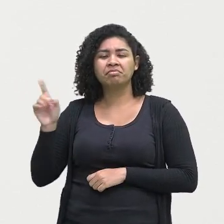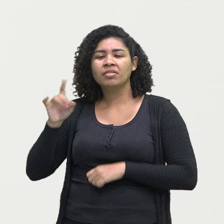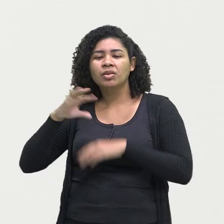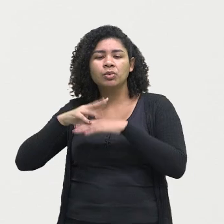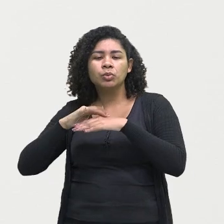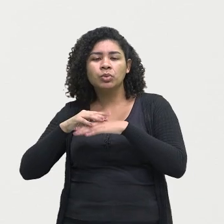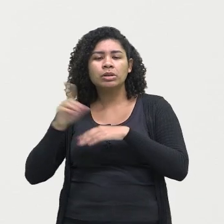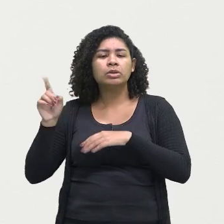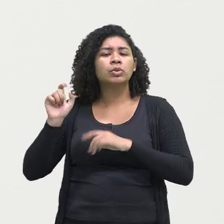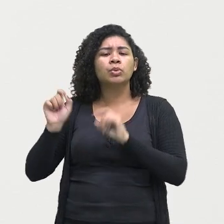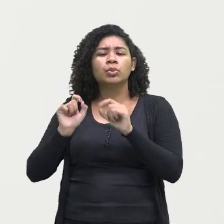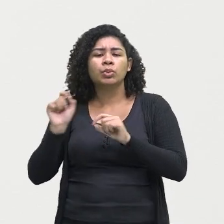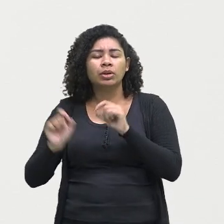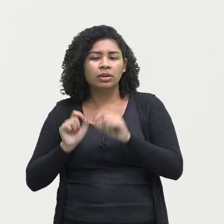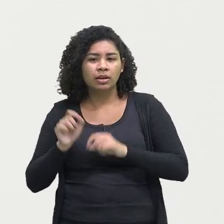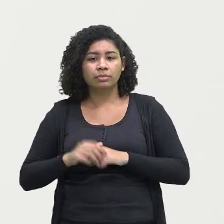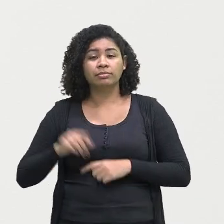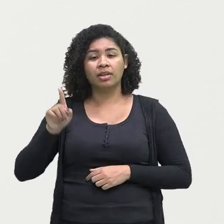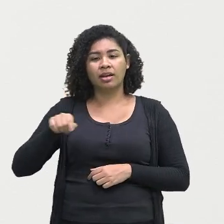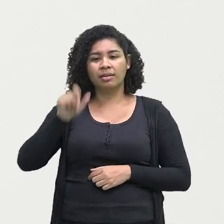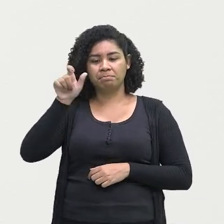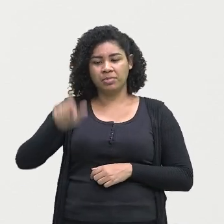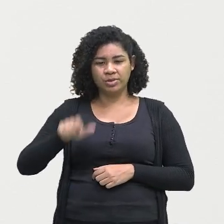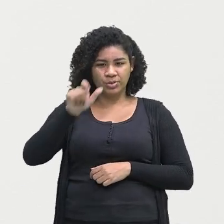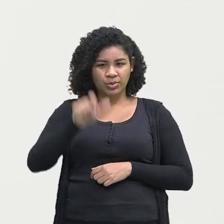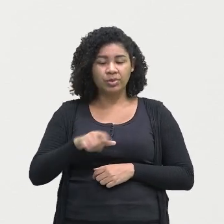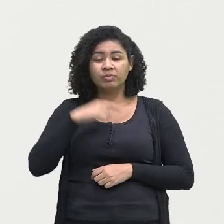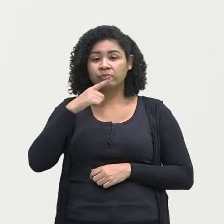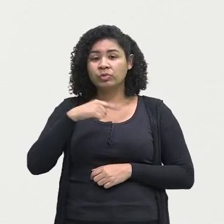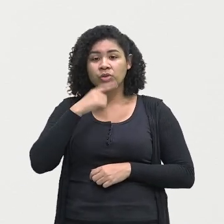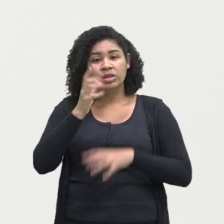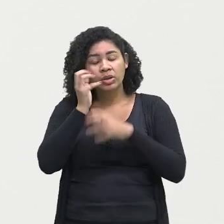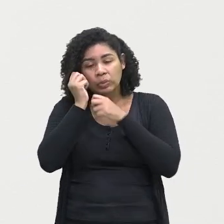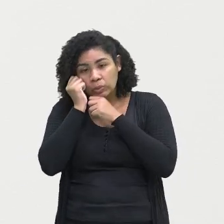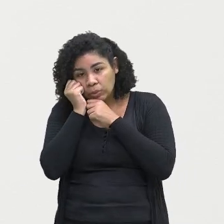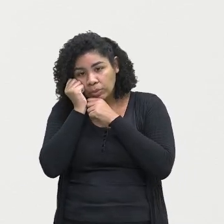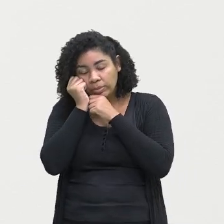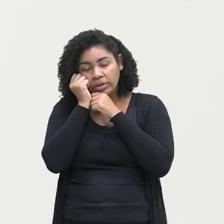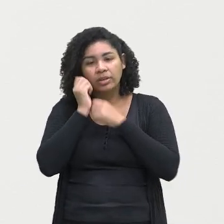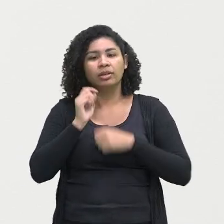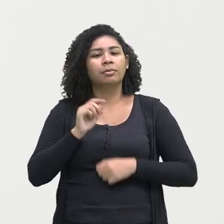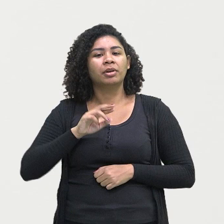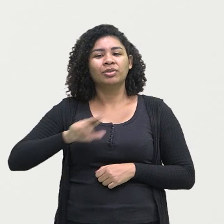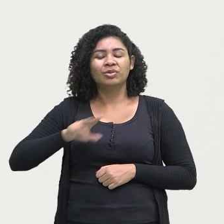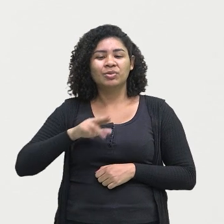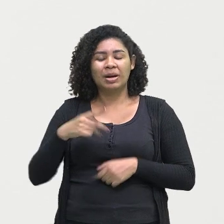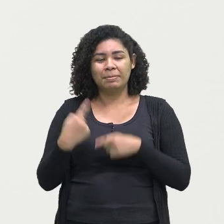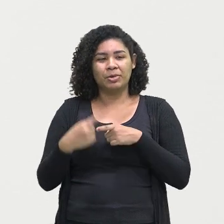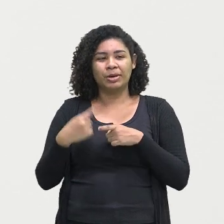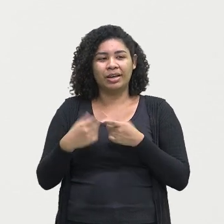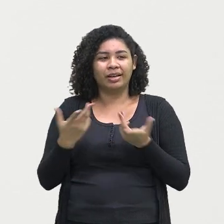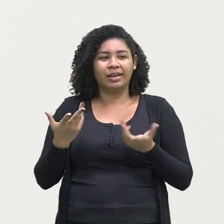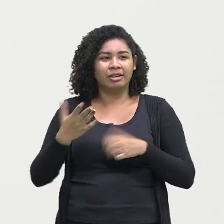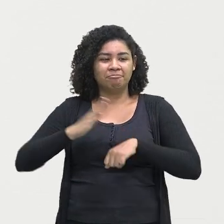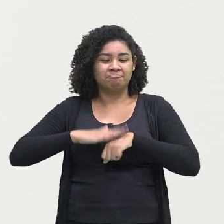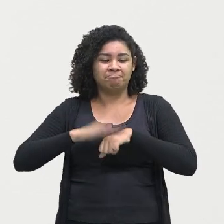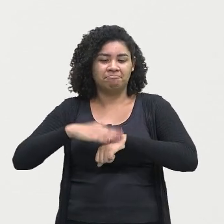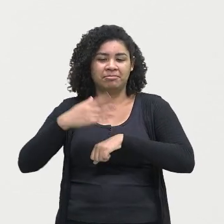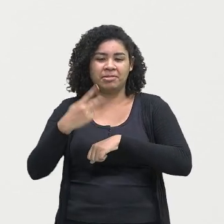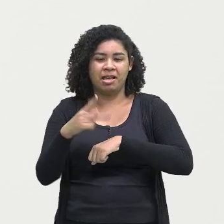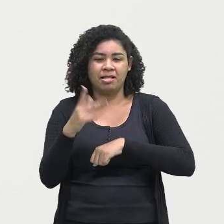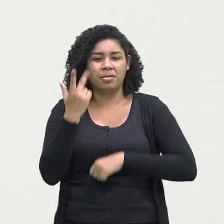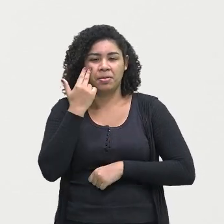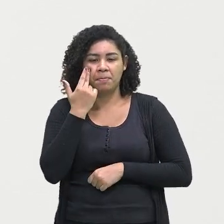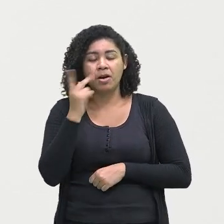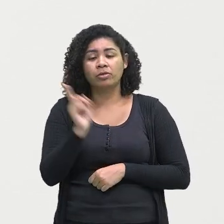isso, pessoas que não conseguem dormir, mas não simplesmente por uma insônia comum. É